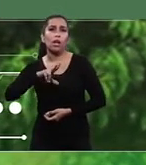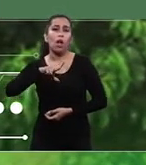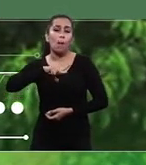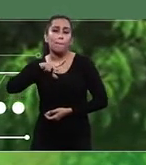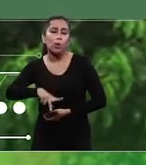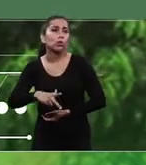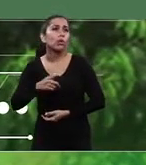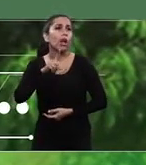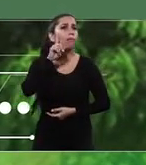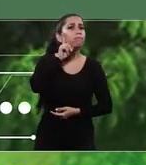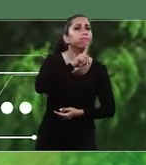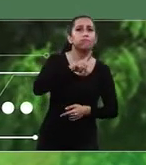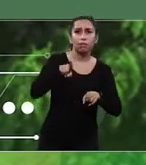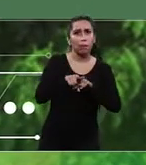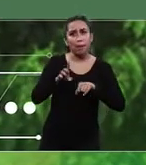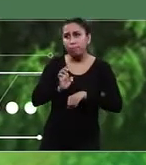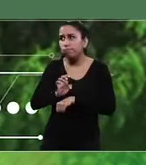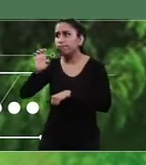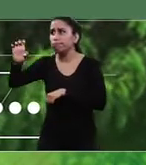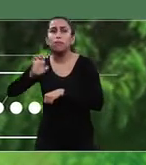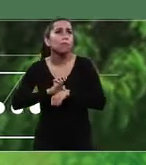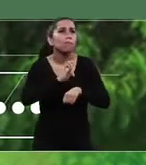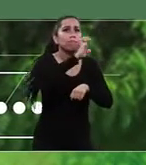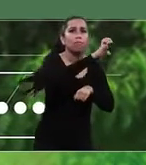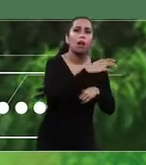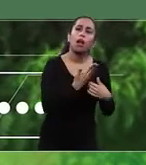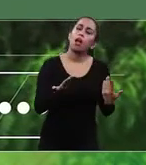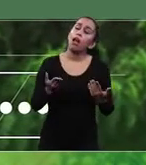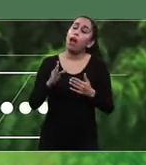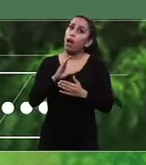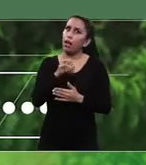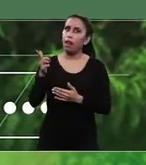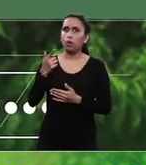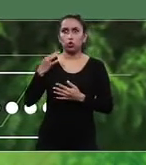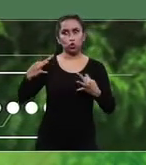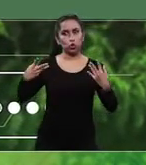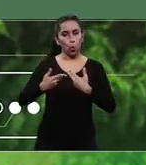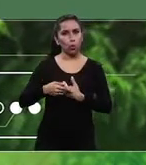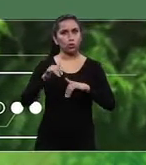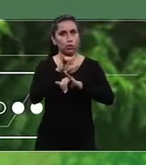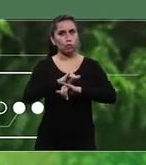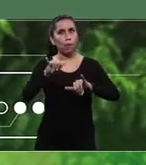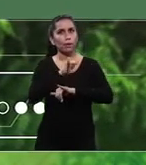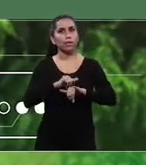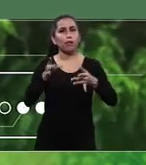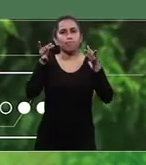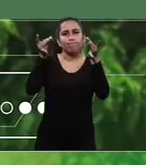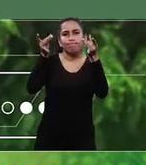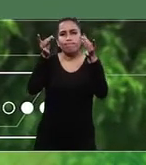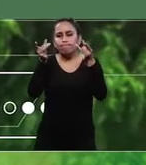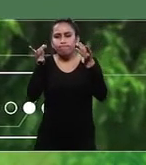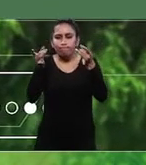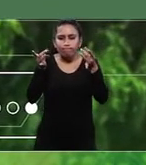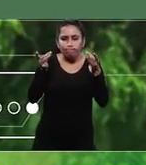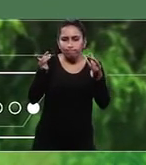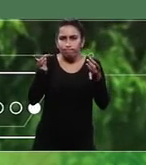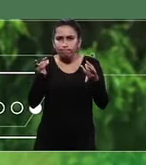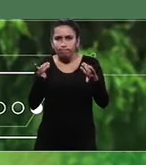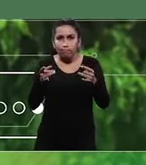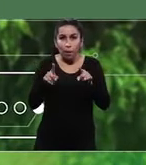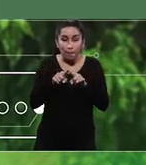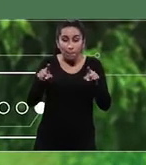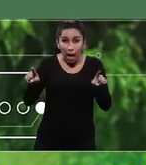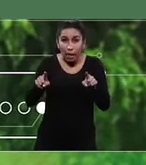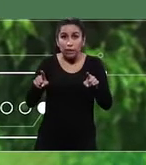estes tipos de produtos. É óbvio que todas as informações são só recortes e fotos que a gente vem trazendo aqui para a Amazônia Legal, mas os